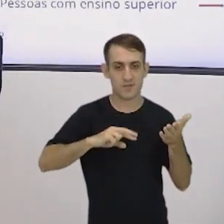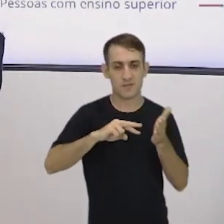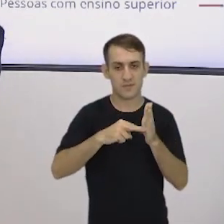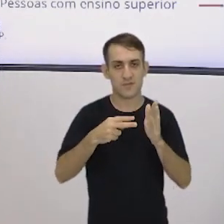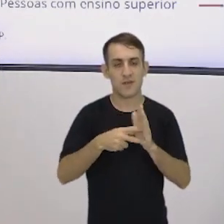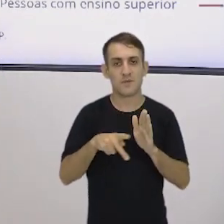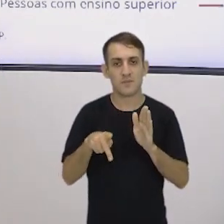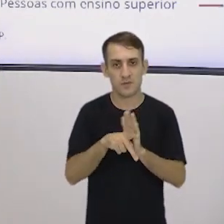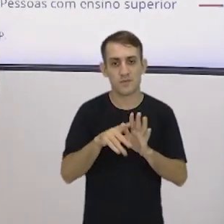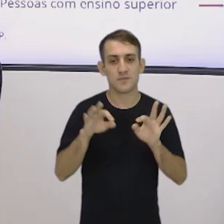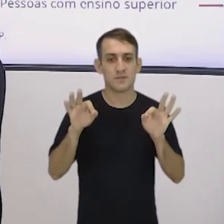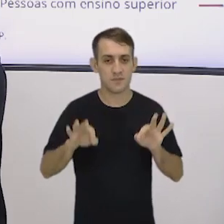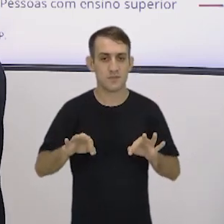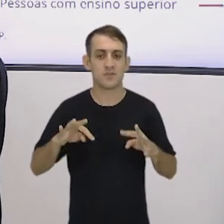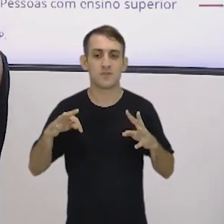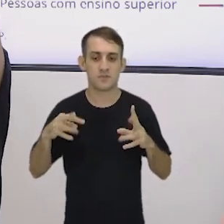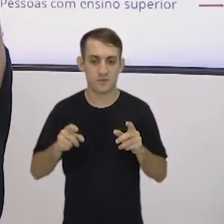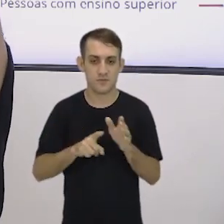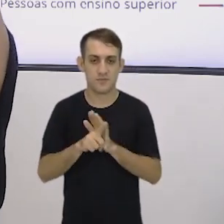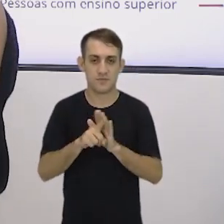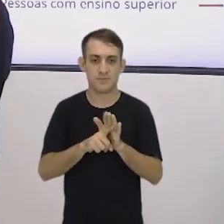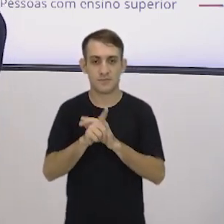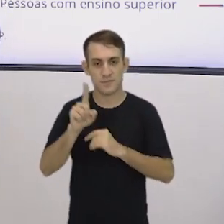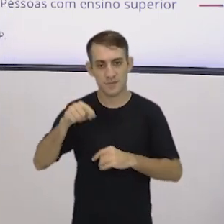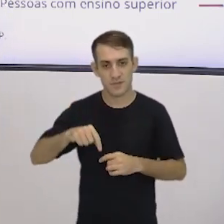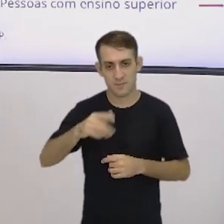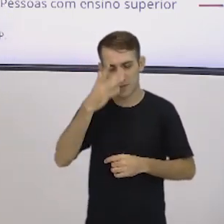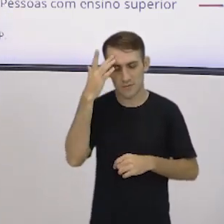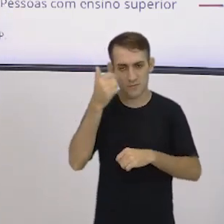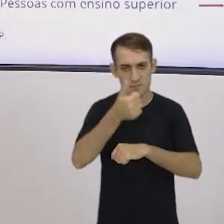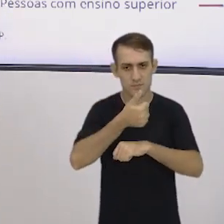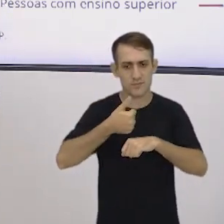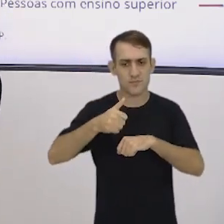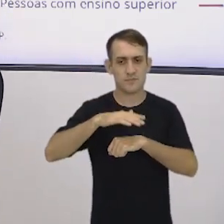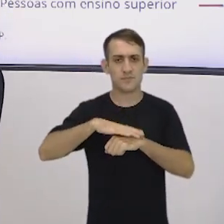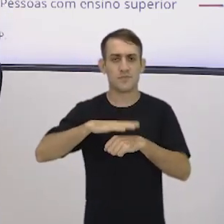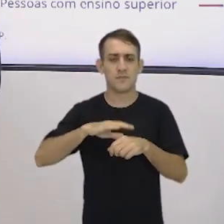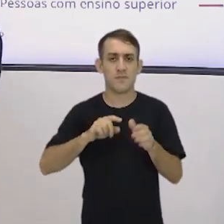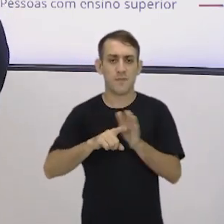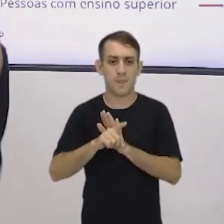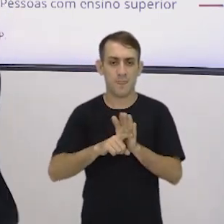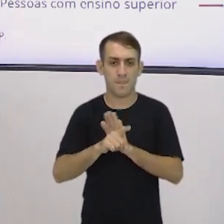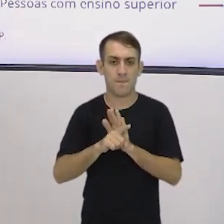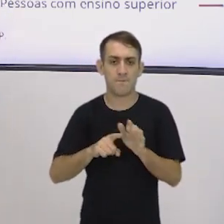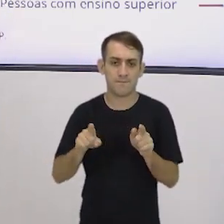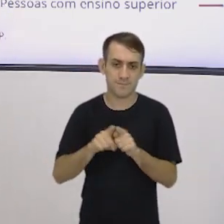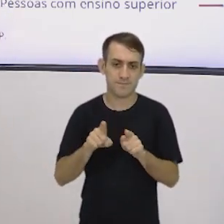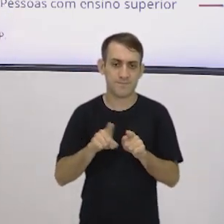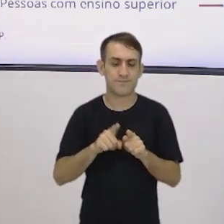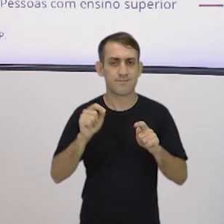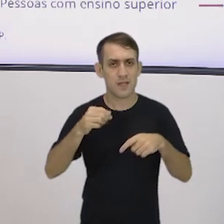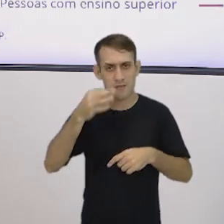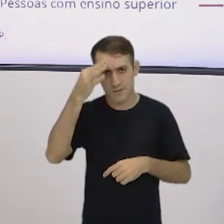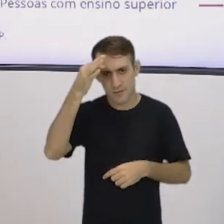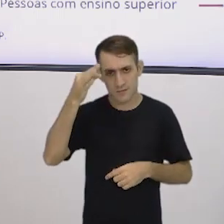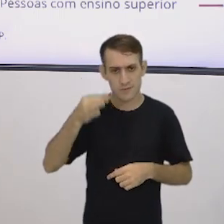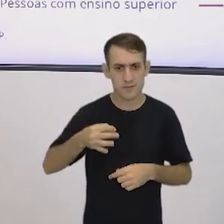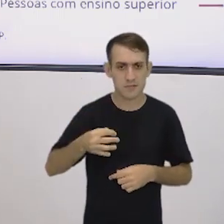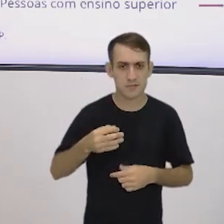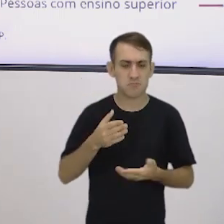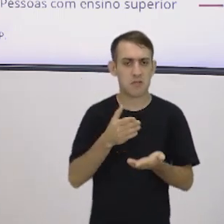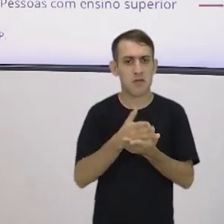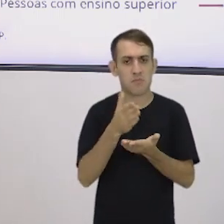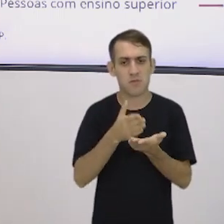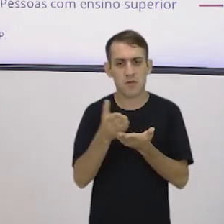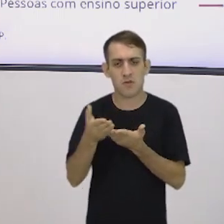Então, essa análise, aí os especialistas fazem essa análise e vão, assim, compreendendo que caminho seguir